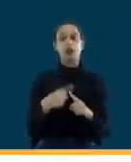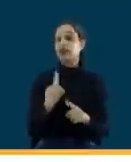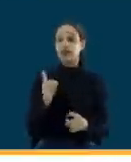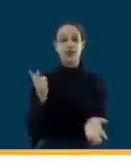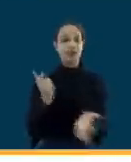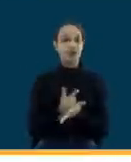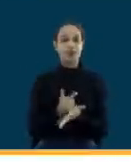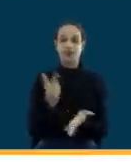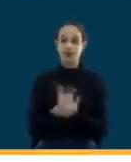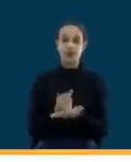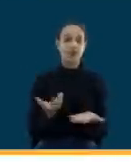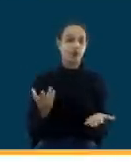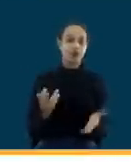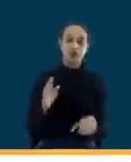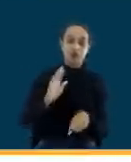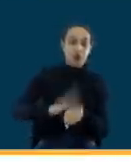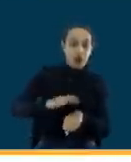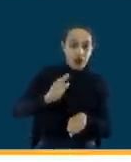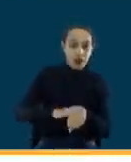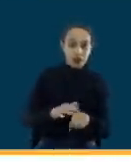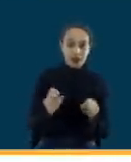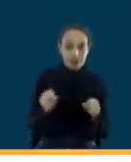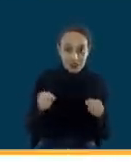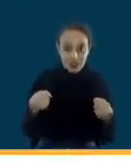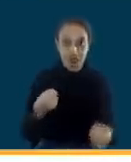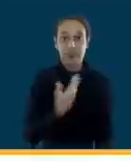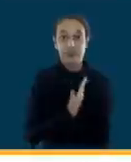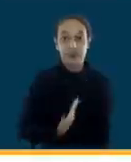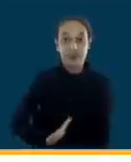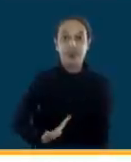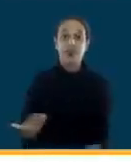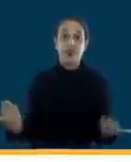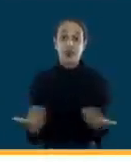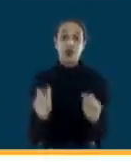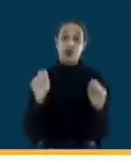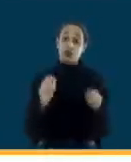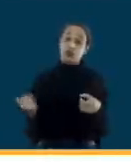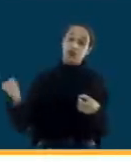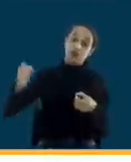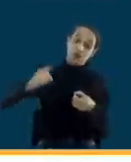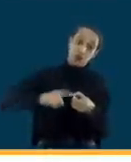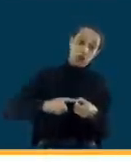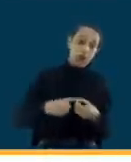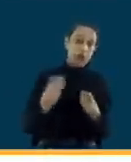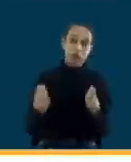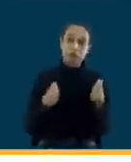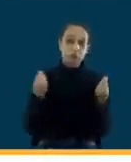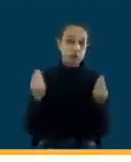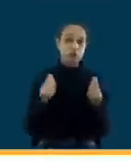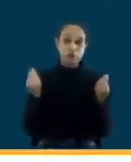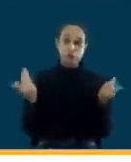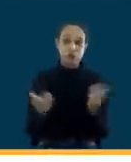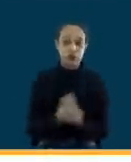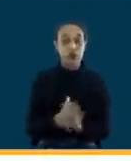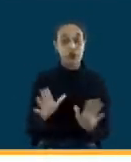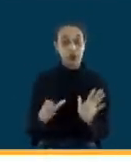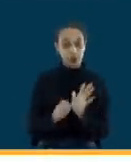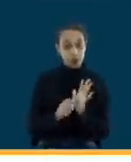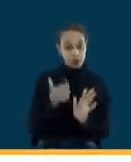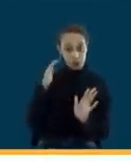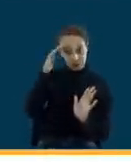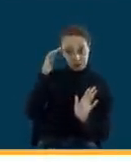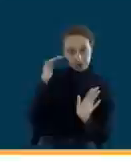a mesma ênfase pública, agora pode ser retomado de alguma forma. Então, nesse primeiro sentido, eu acho